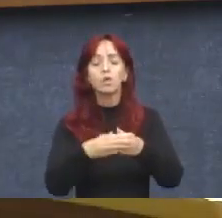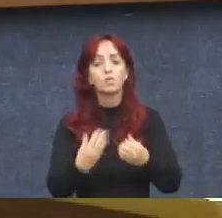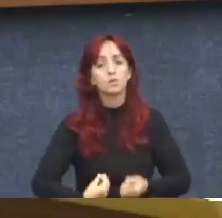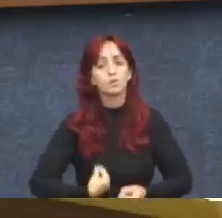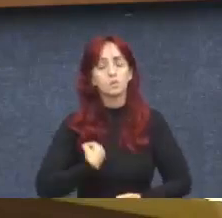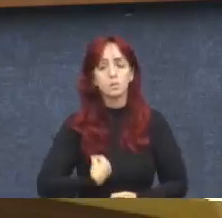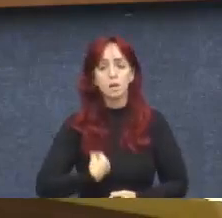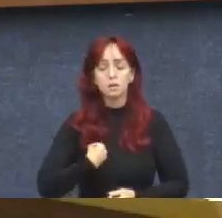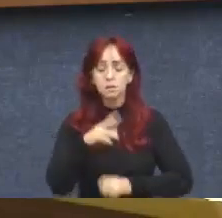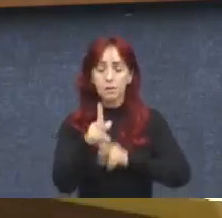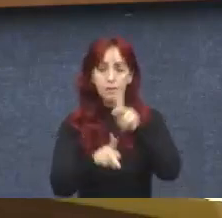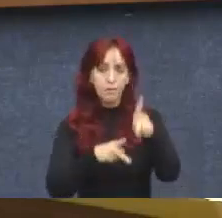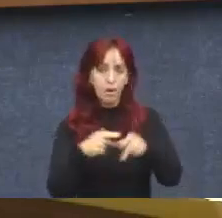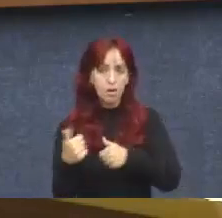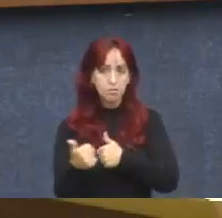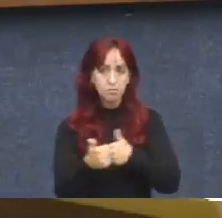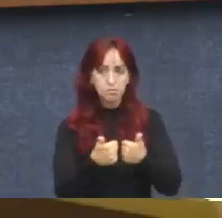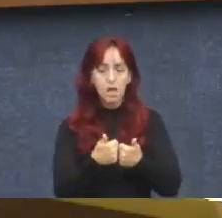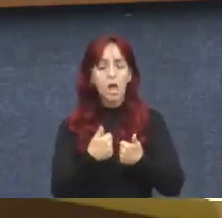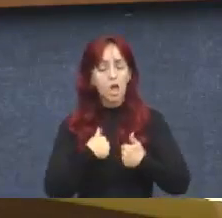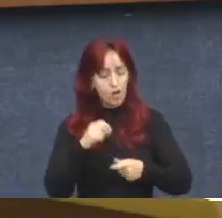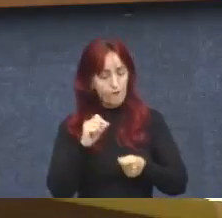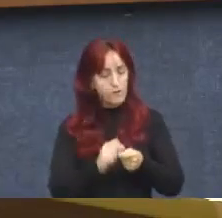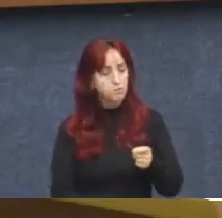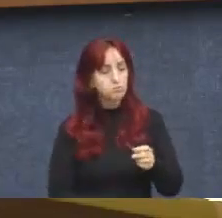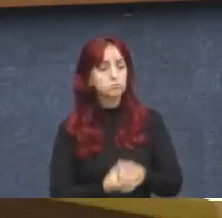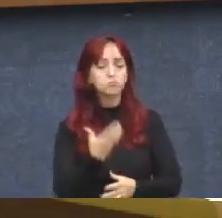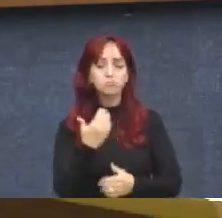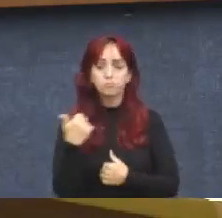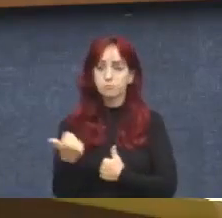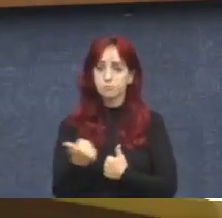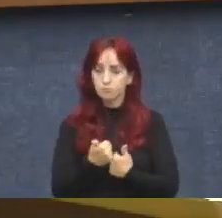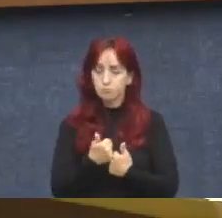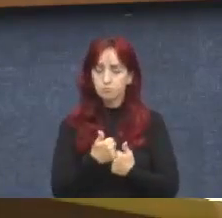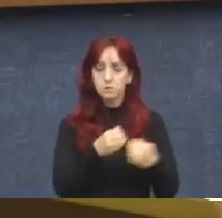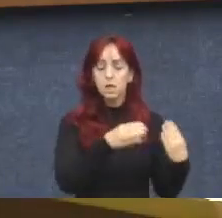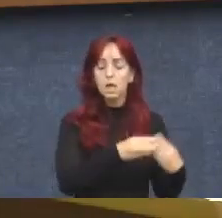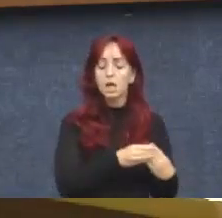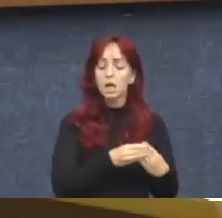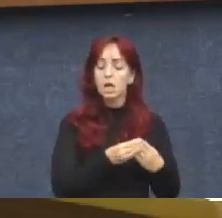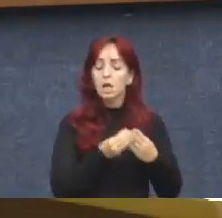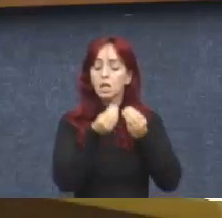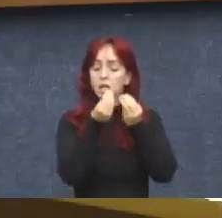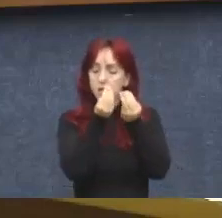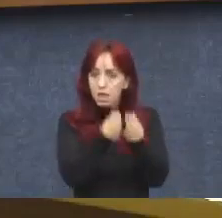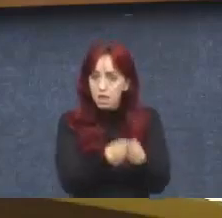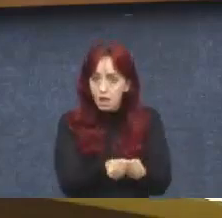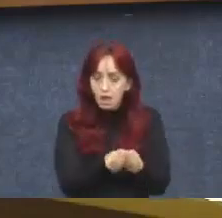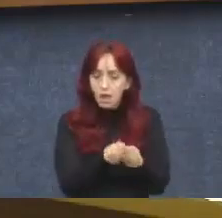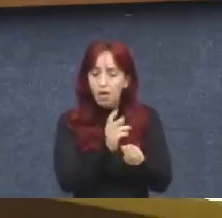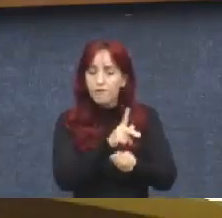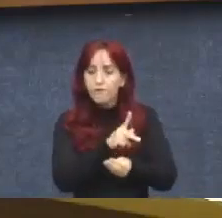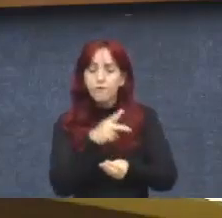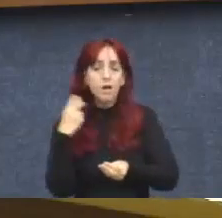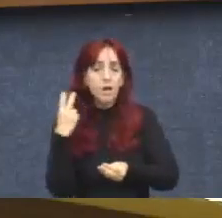Participação Popular. O fiz e entreguei para o vereador Gabriel, e